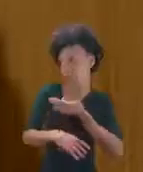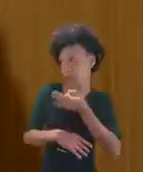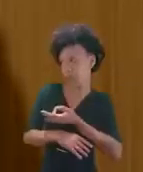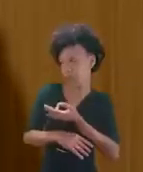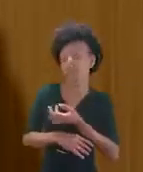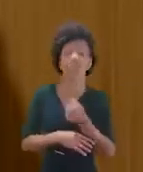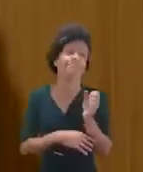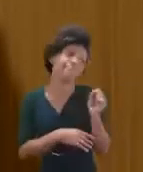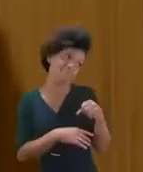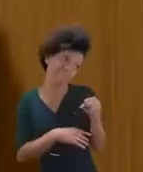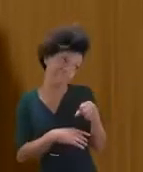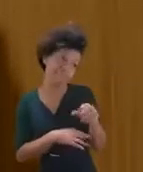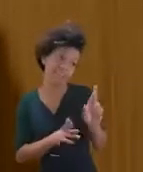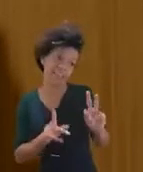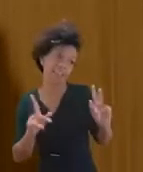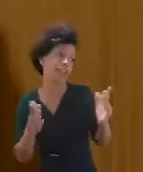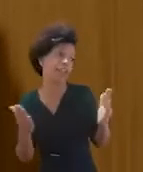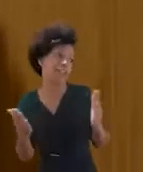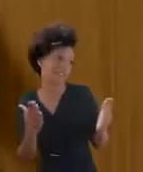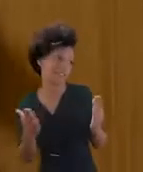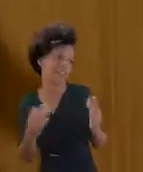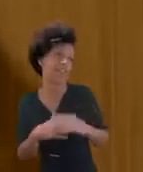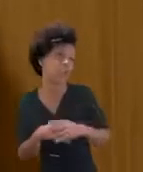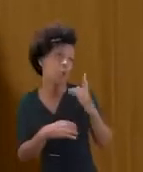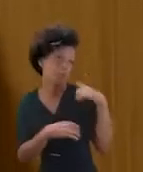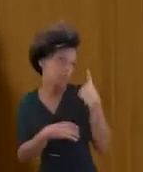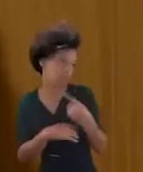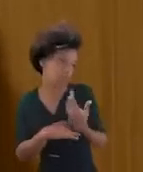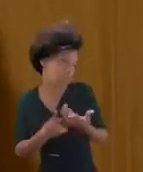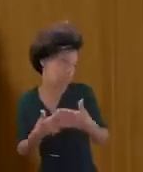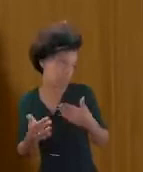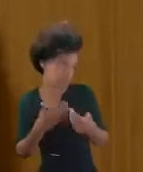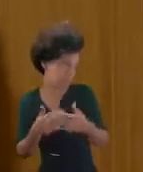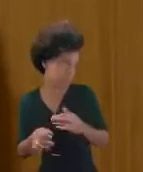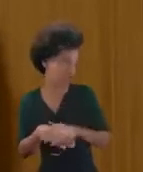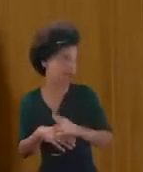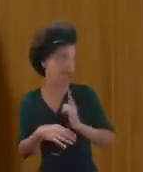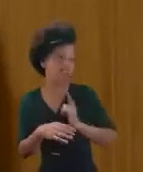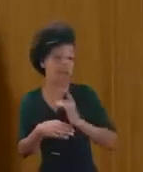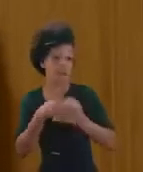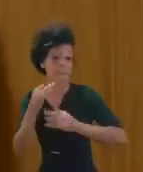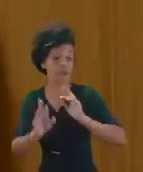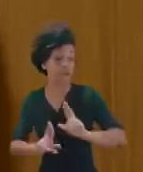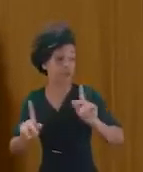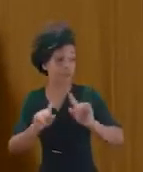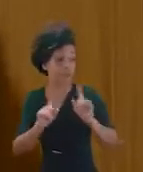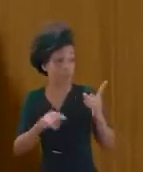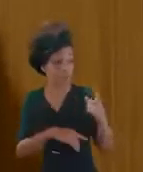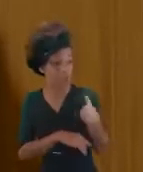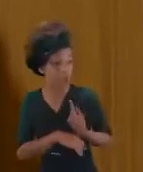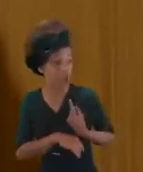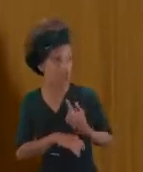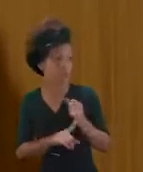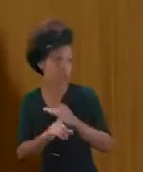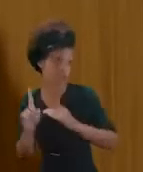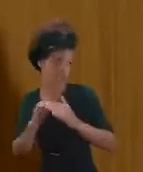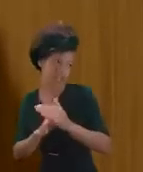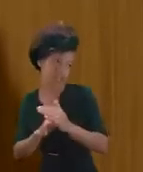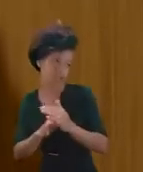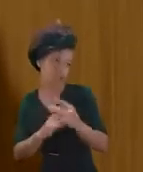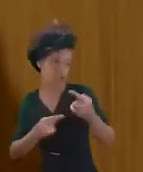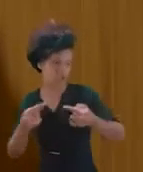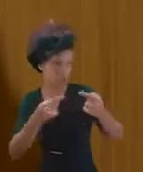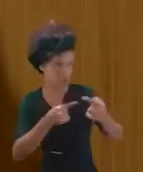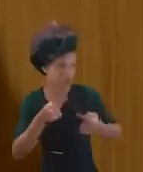É isso aí então Existe diferença um deputado Seja lá quem for existem pesos diferentes agora nós como sociedade